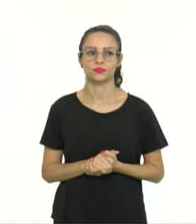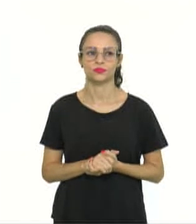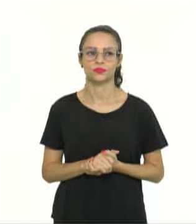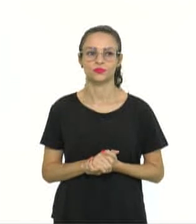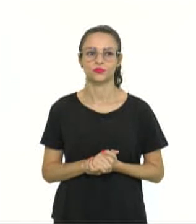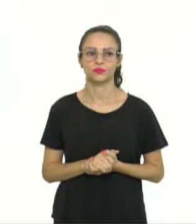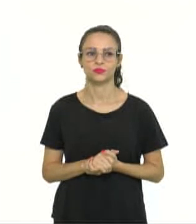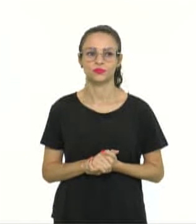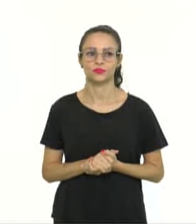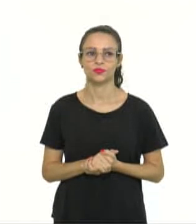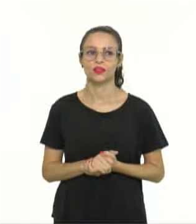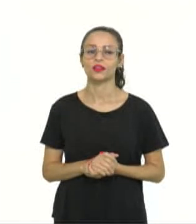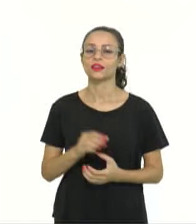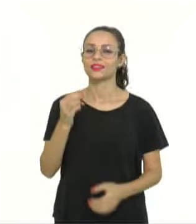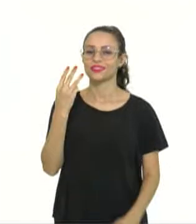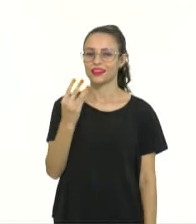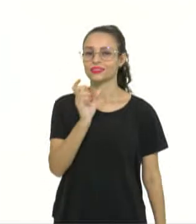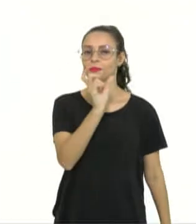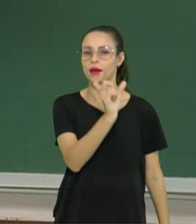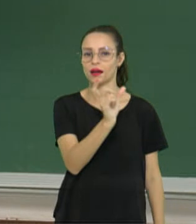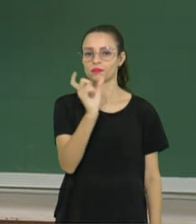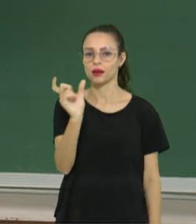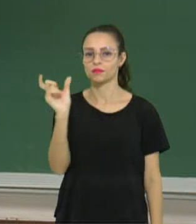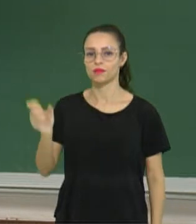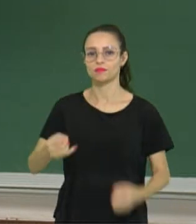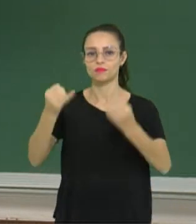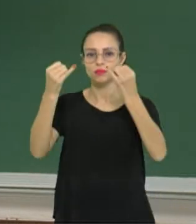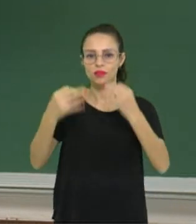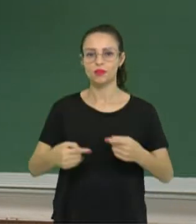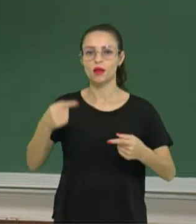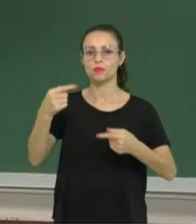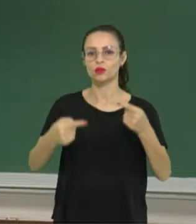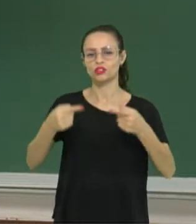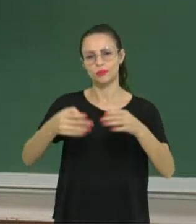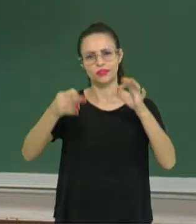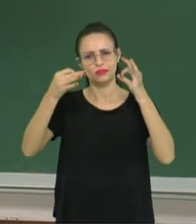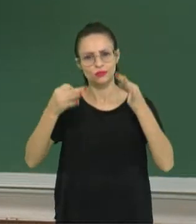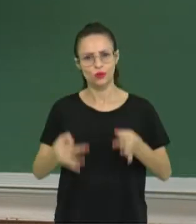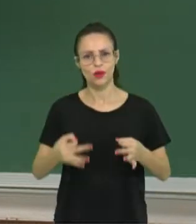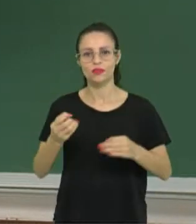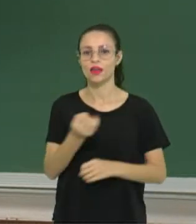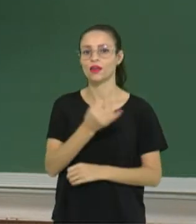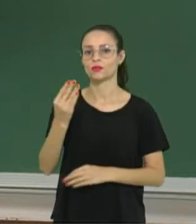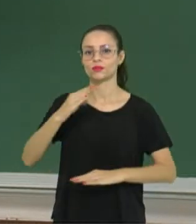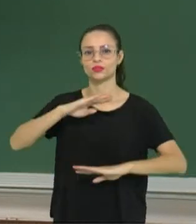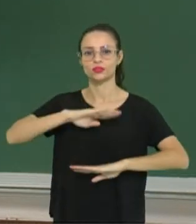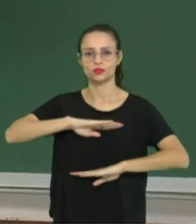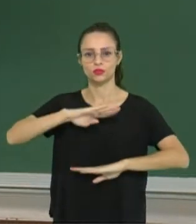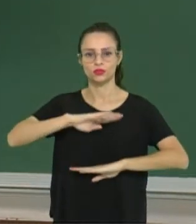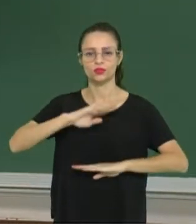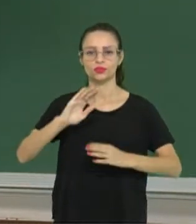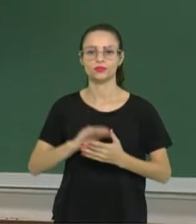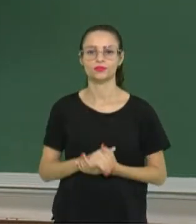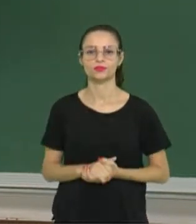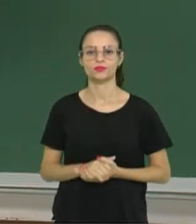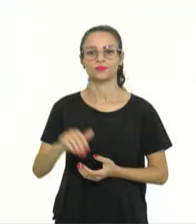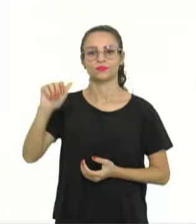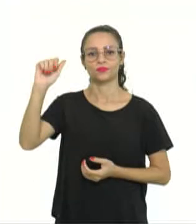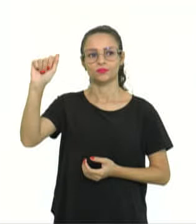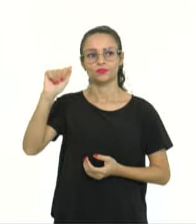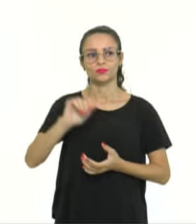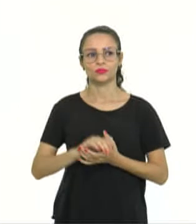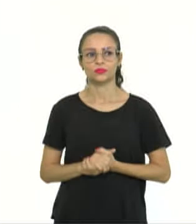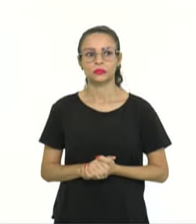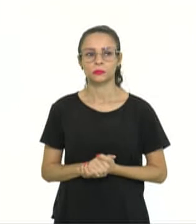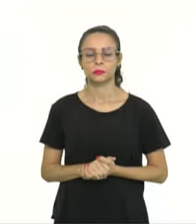São três expressões que a gente utiliza para descrever politicamente correta algumas situações. Letra A.